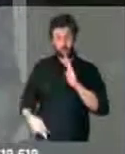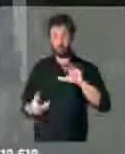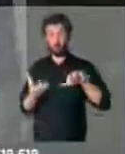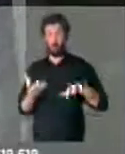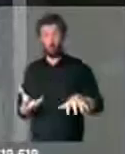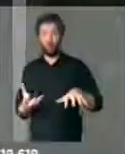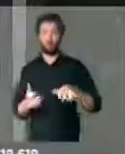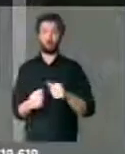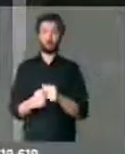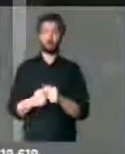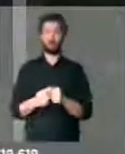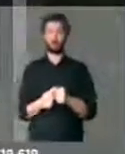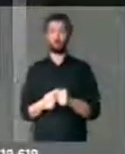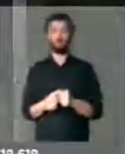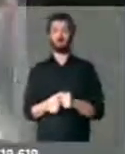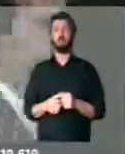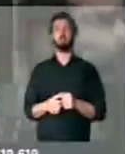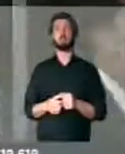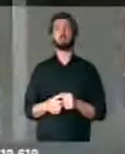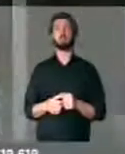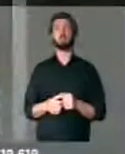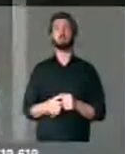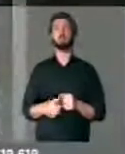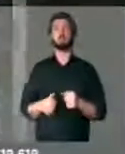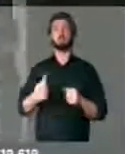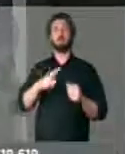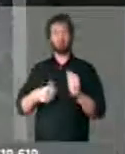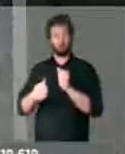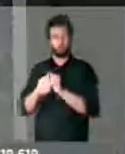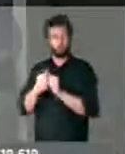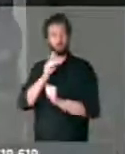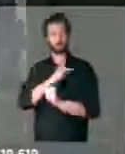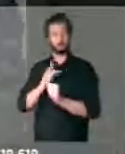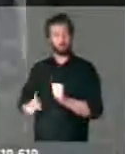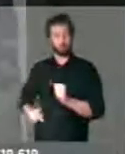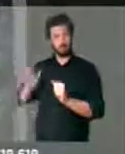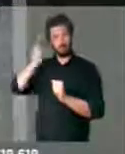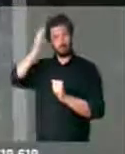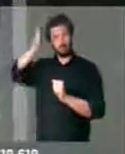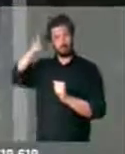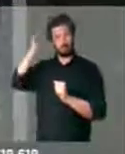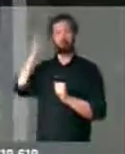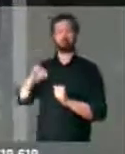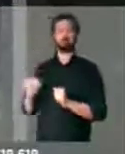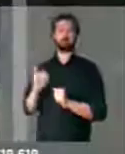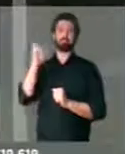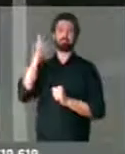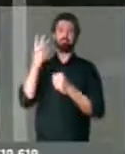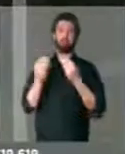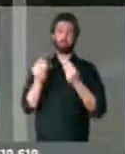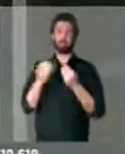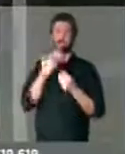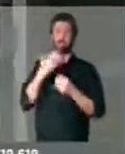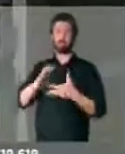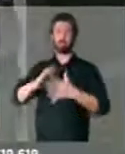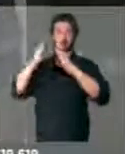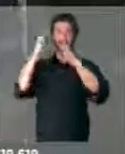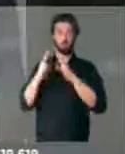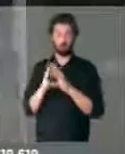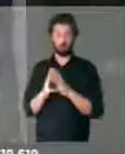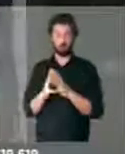que o Congresso Nacional tem sido, ao lado do Presidente da República, de fundamental importância para essas